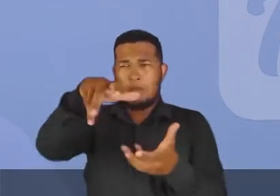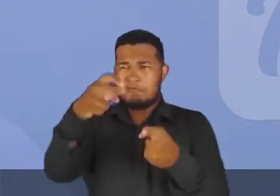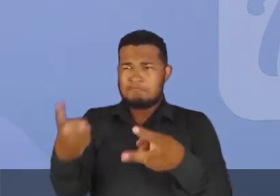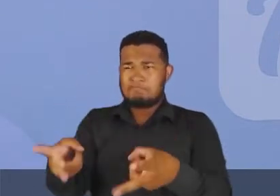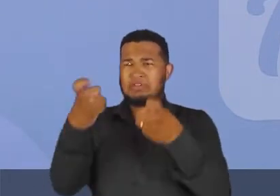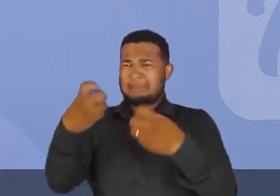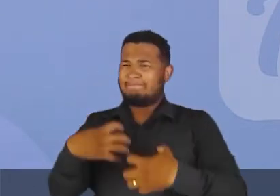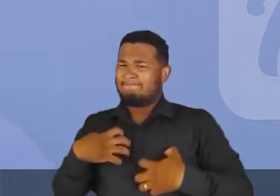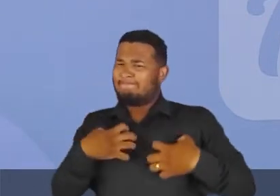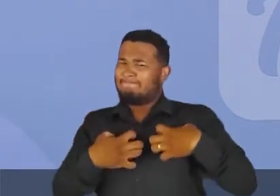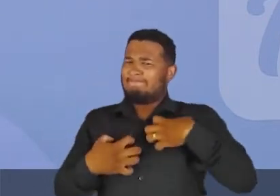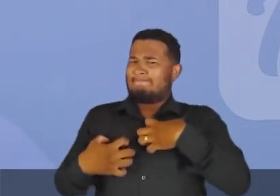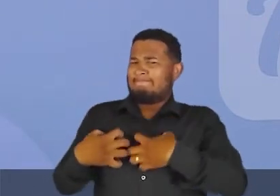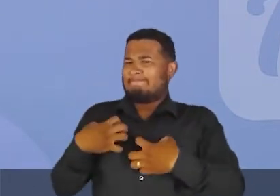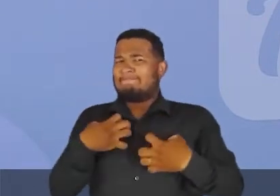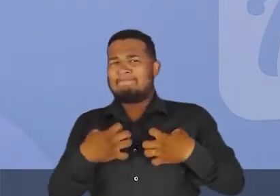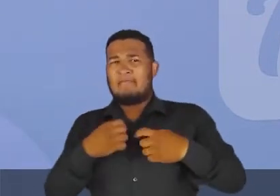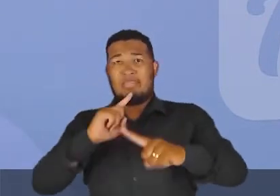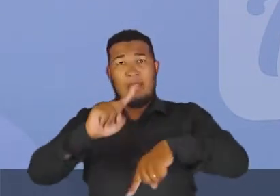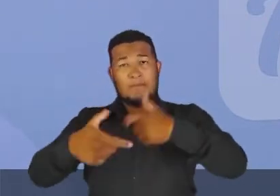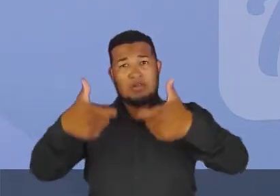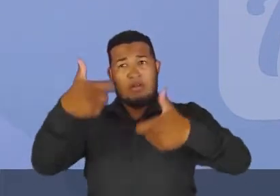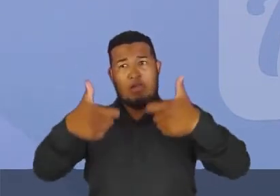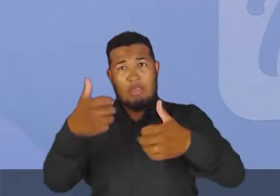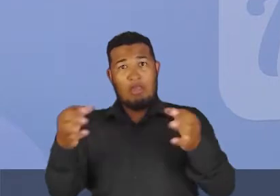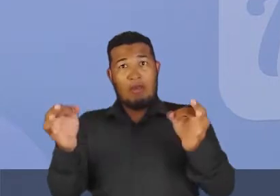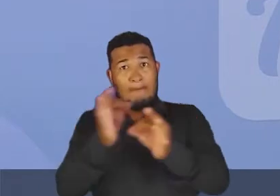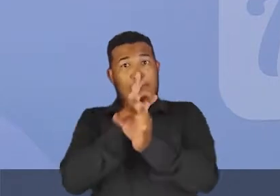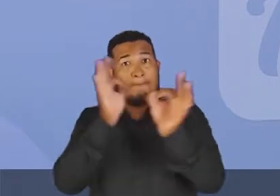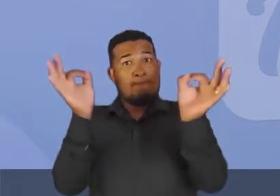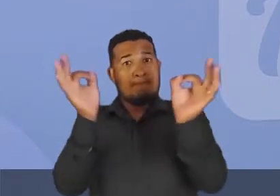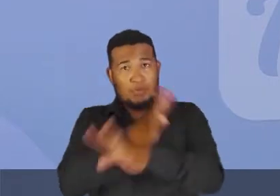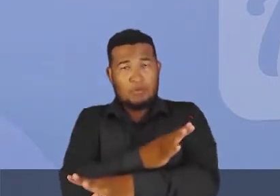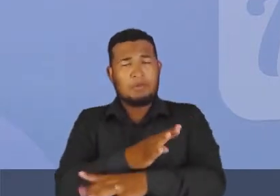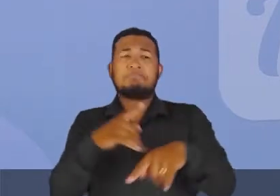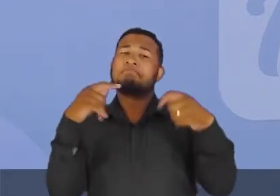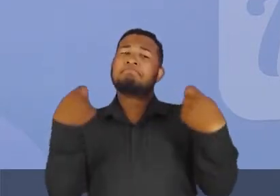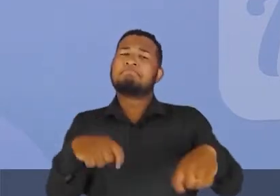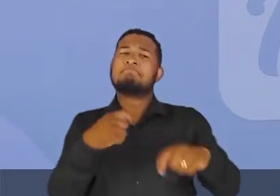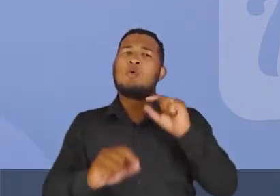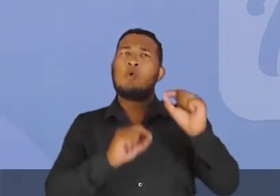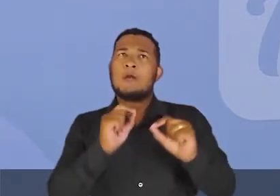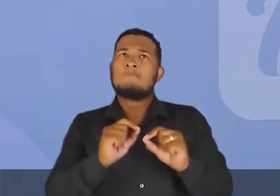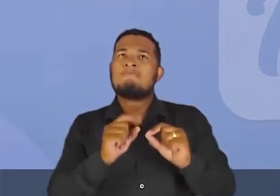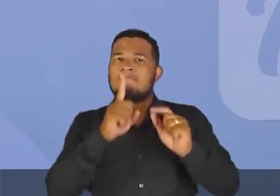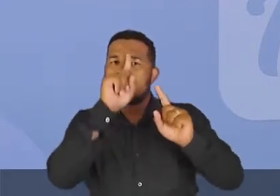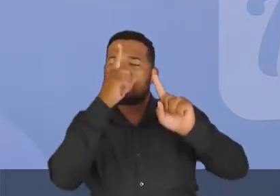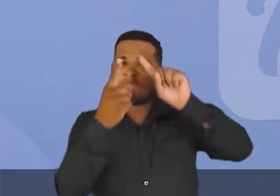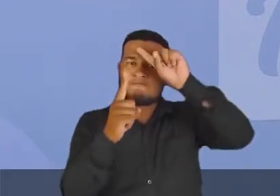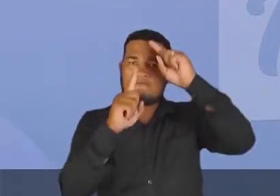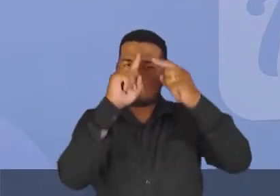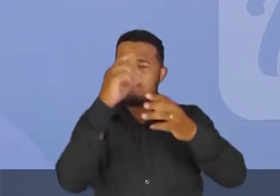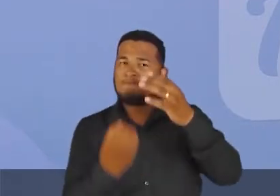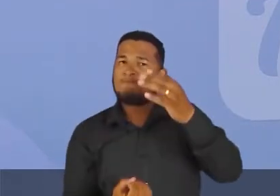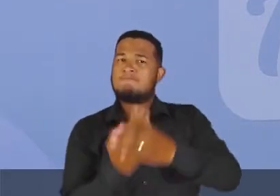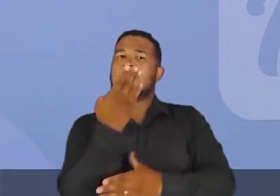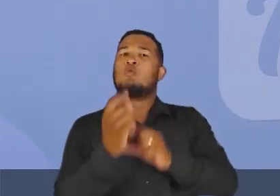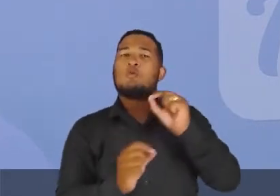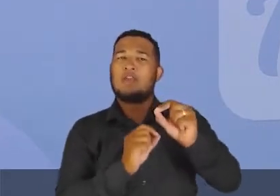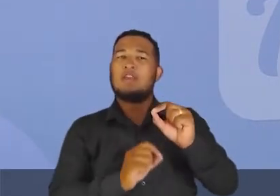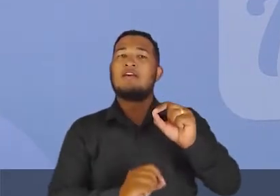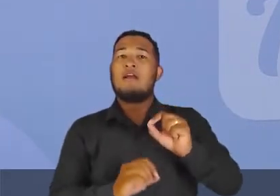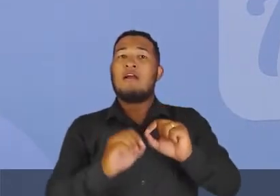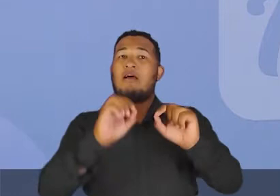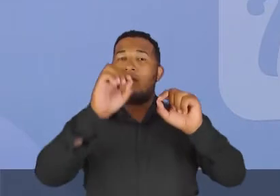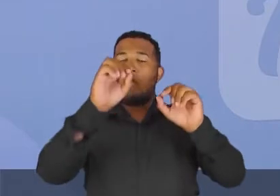para o mundo. Com o fim da guerra, sentiu-se a necessidade de criar uma declaração de